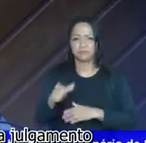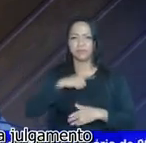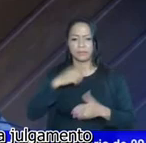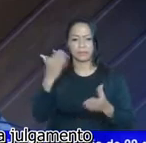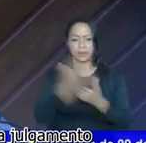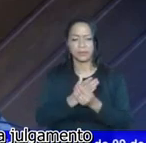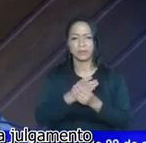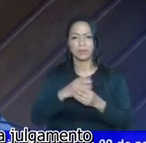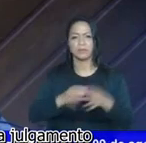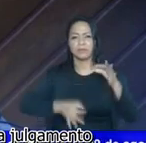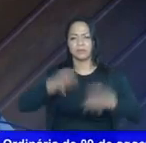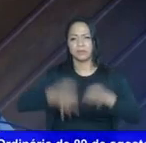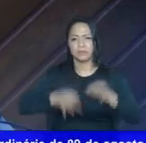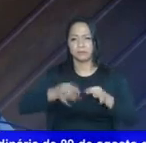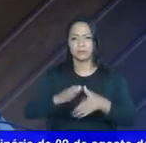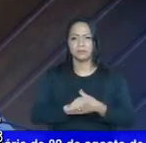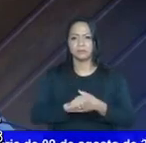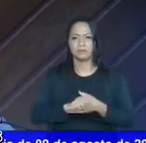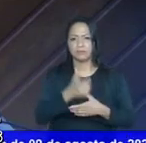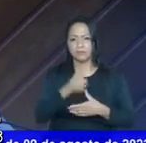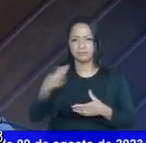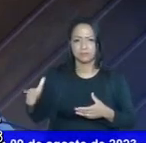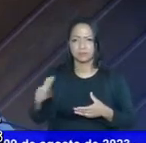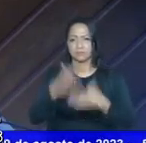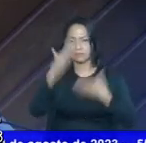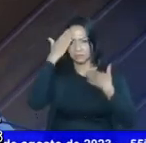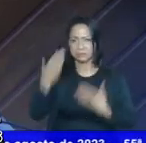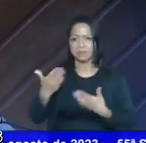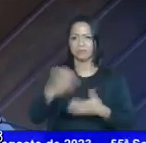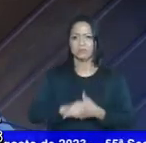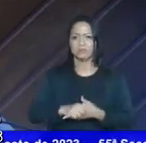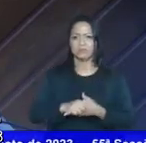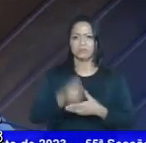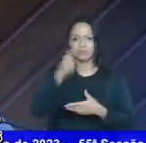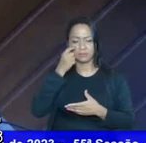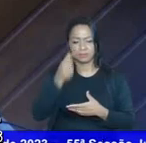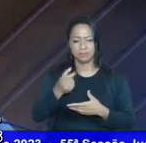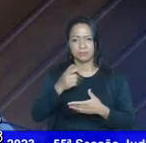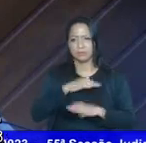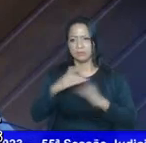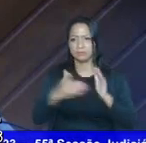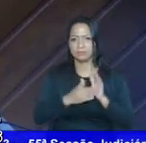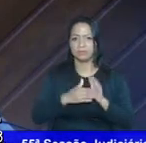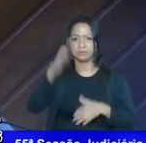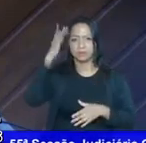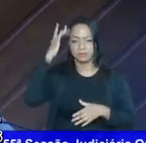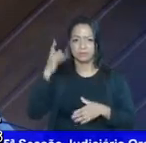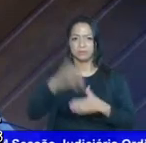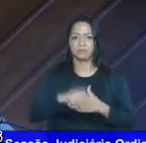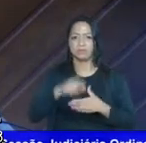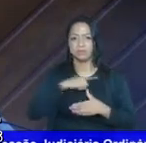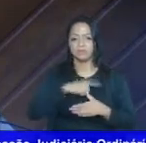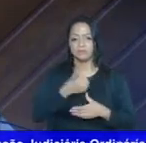processo em mesa para julgamento. Não havendo, eu agradeço a presença de todos. Amanhã nós teremos sessão